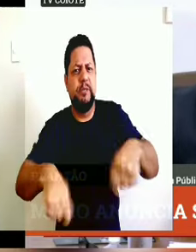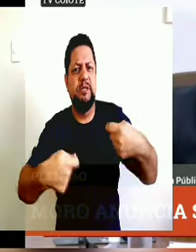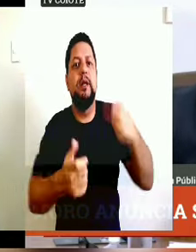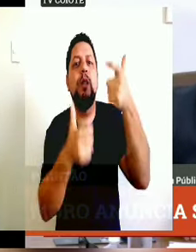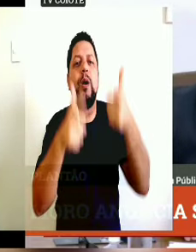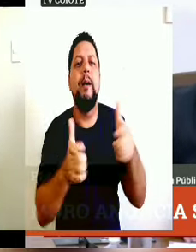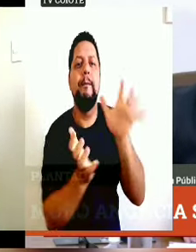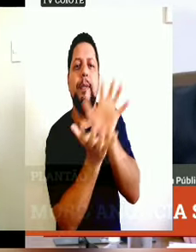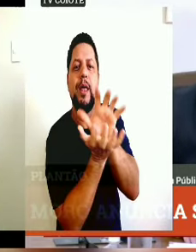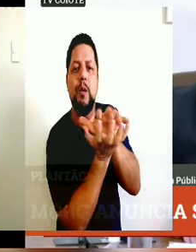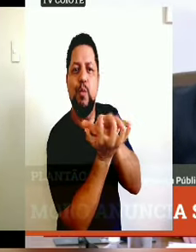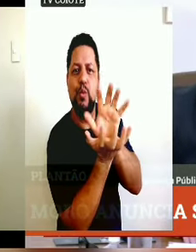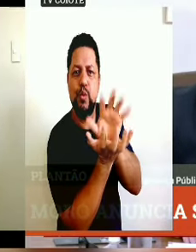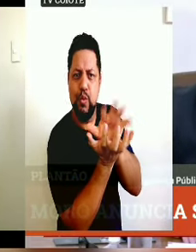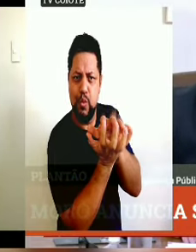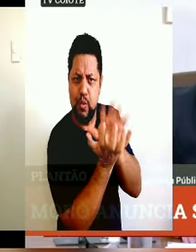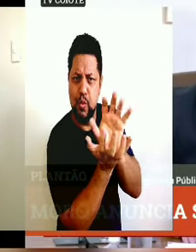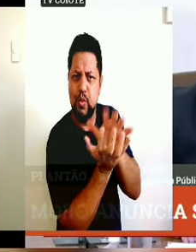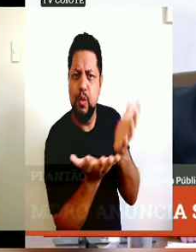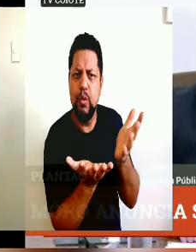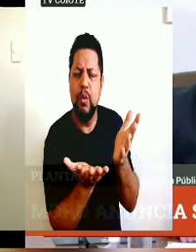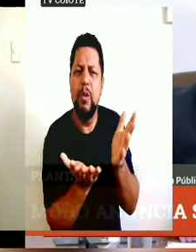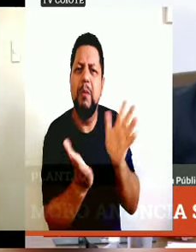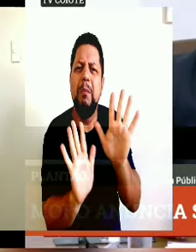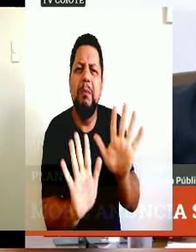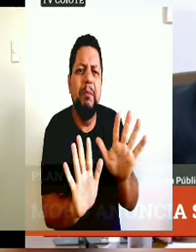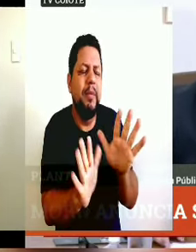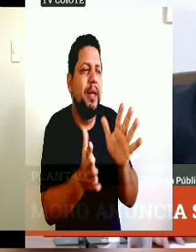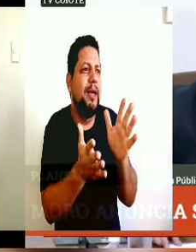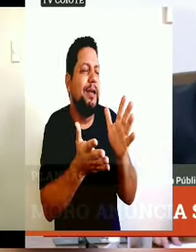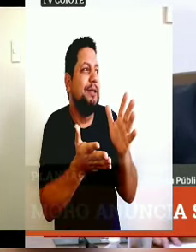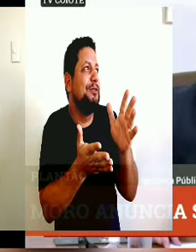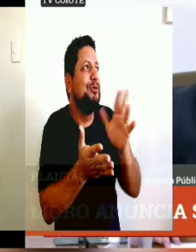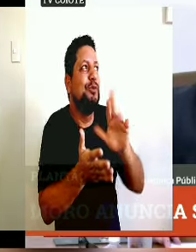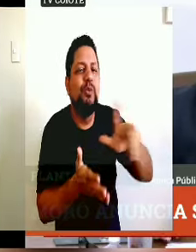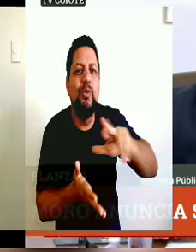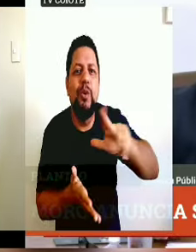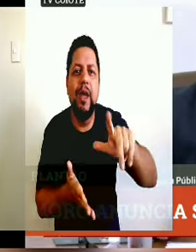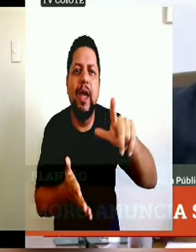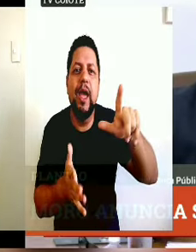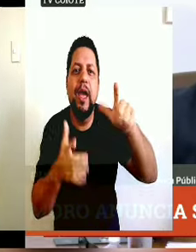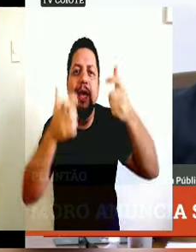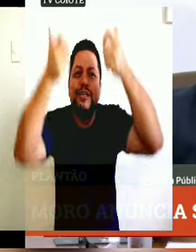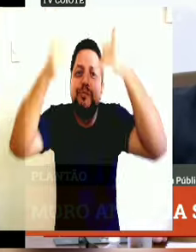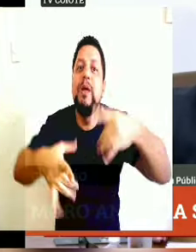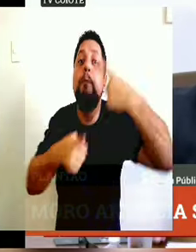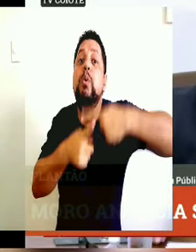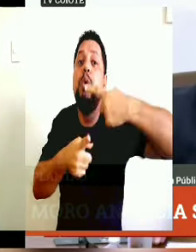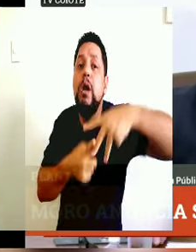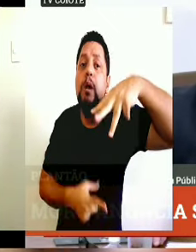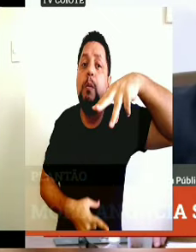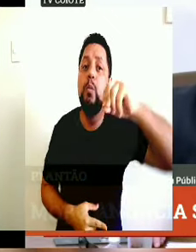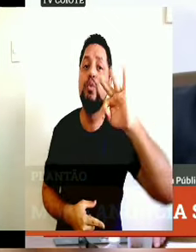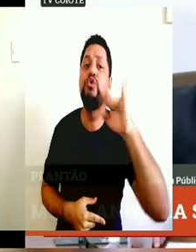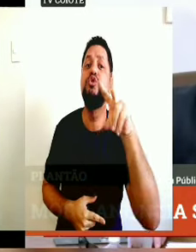Pernambuco, sem que fosse me apresentado uma razão, uma